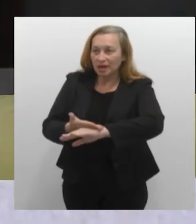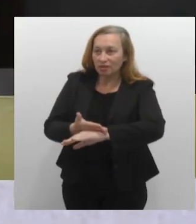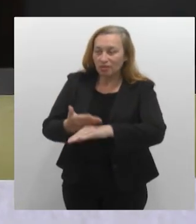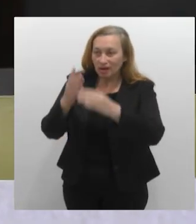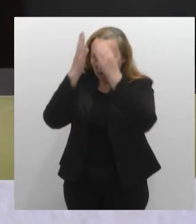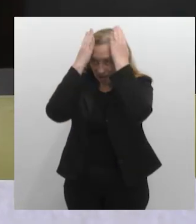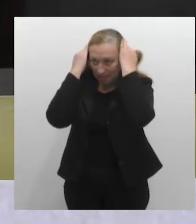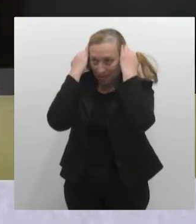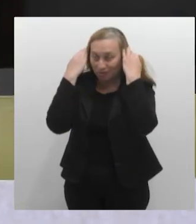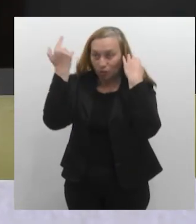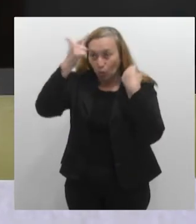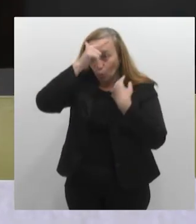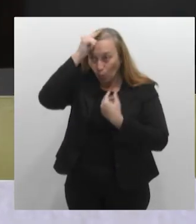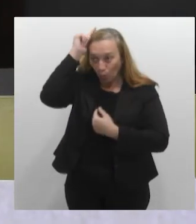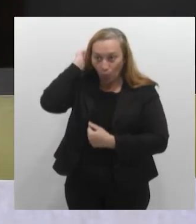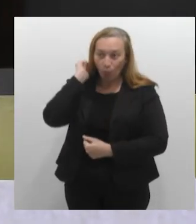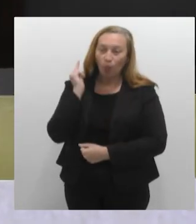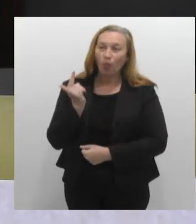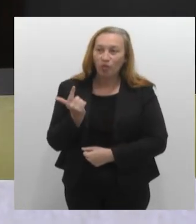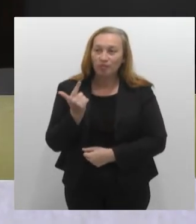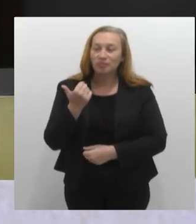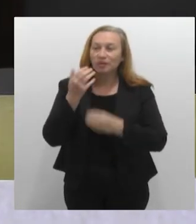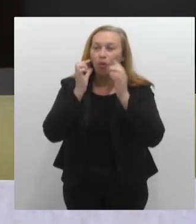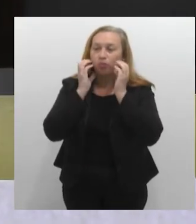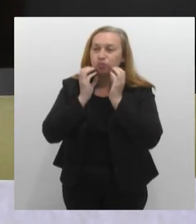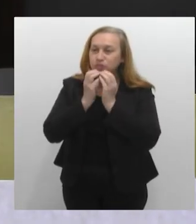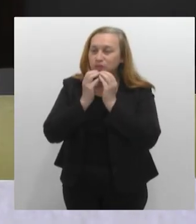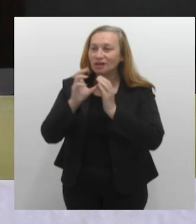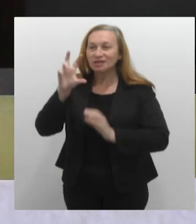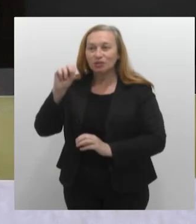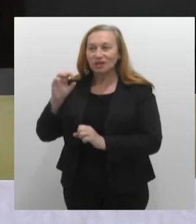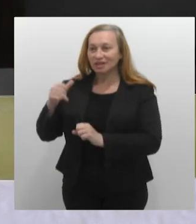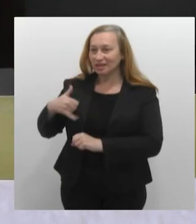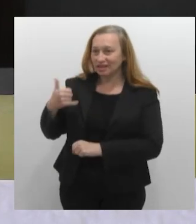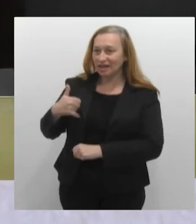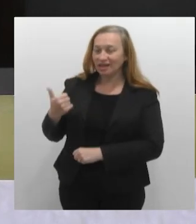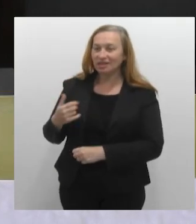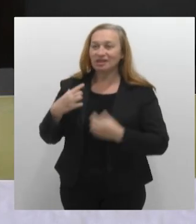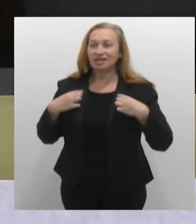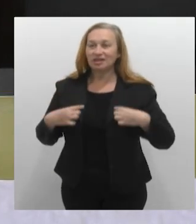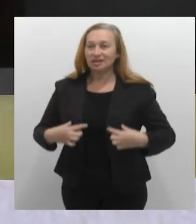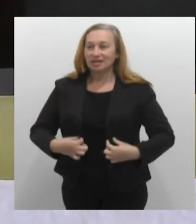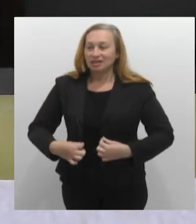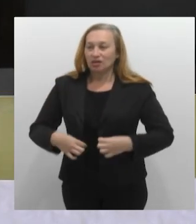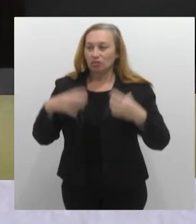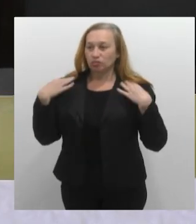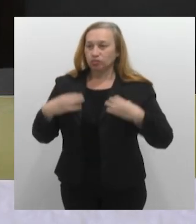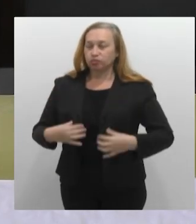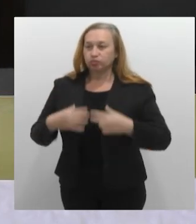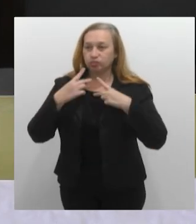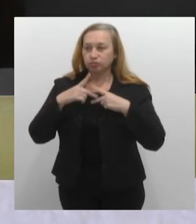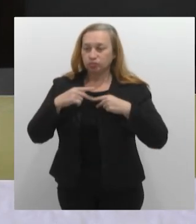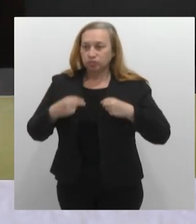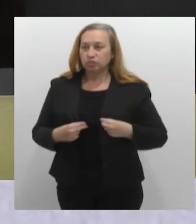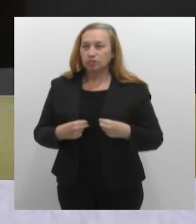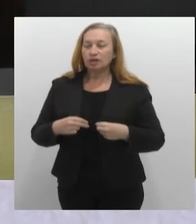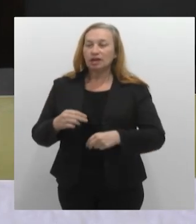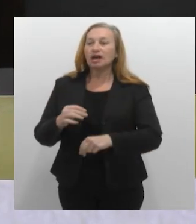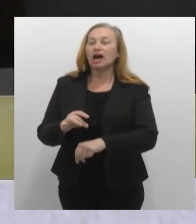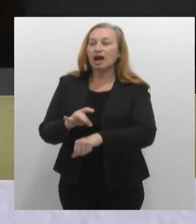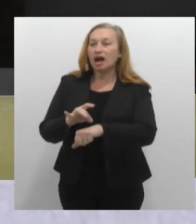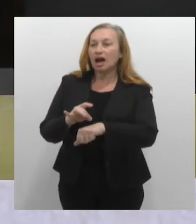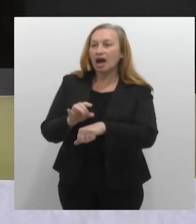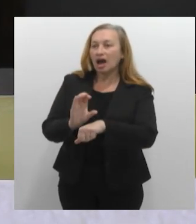minha idade, mas a barba entrega os meus 50 anos. Estou usando um terno azul, uma camisa branca e uma